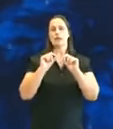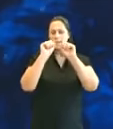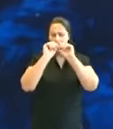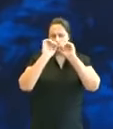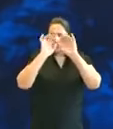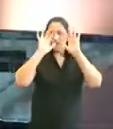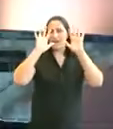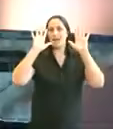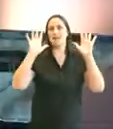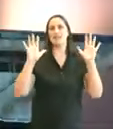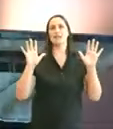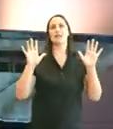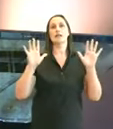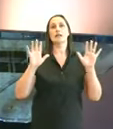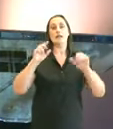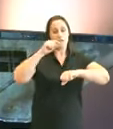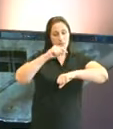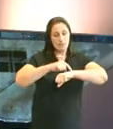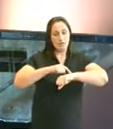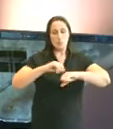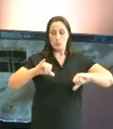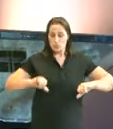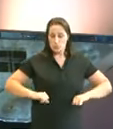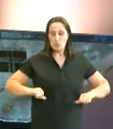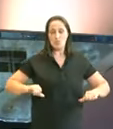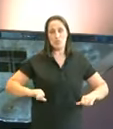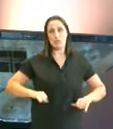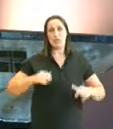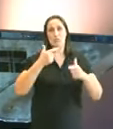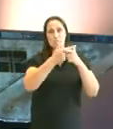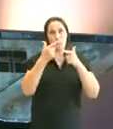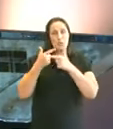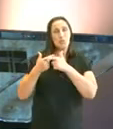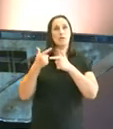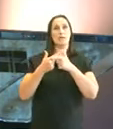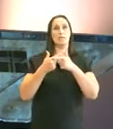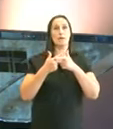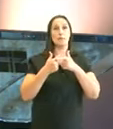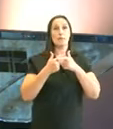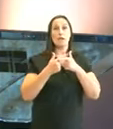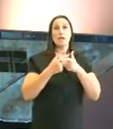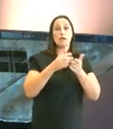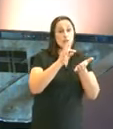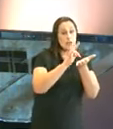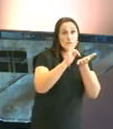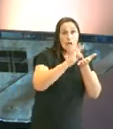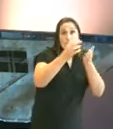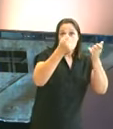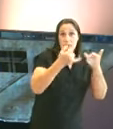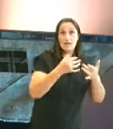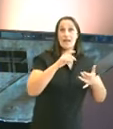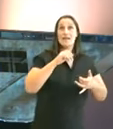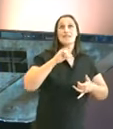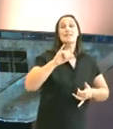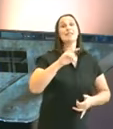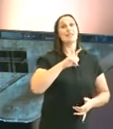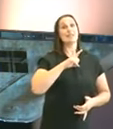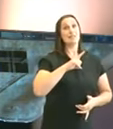de lutas e sofrimento. E o que Tiago diz? Se tem alguém sofrendo, faz o quê?